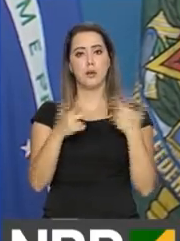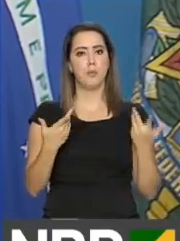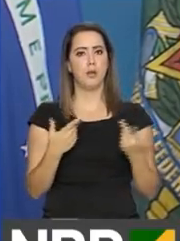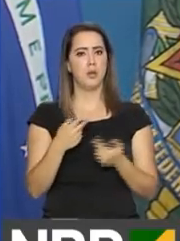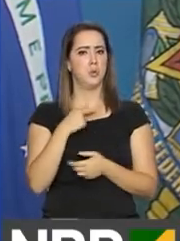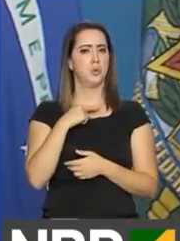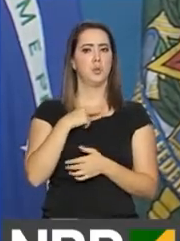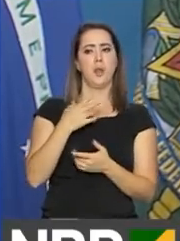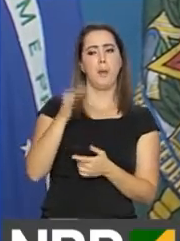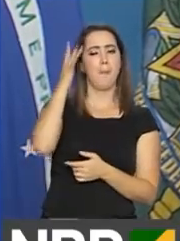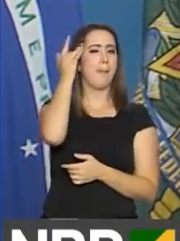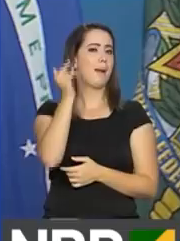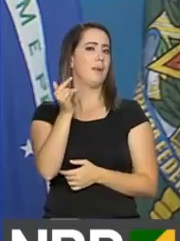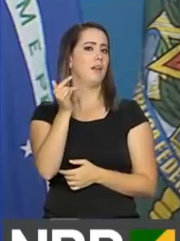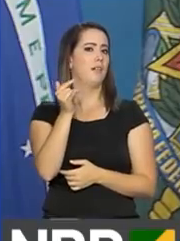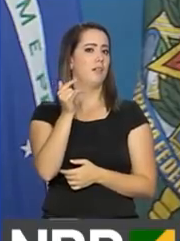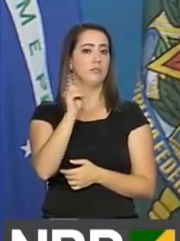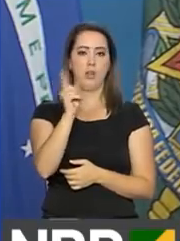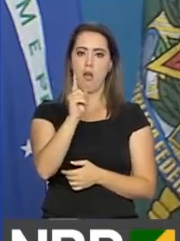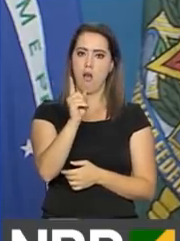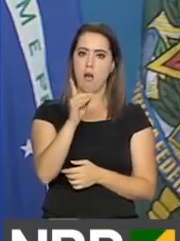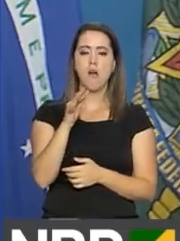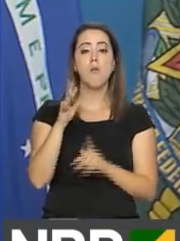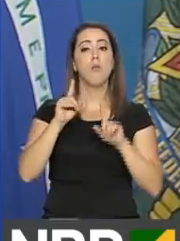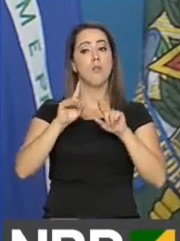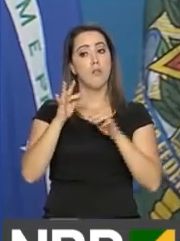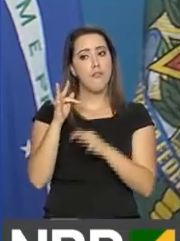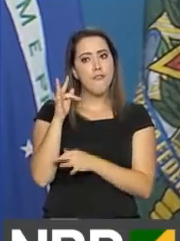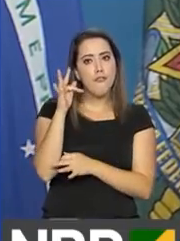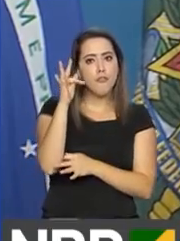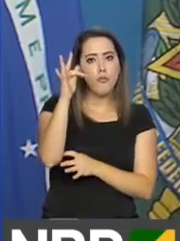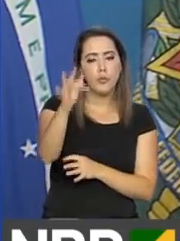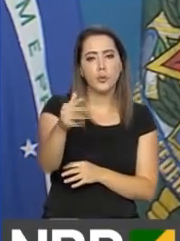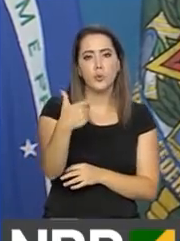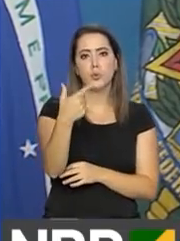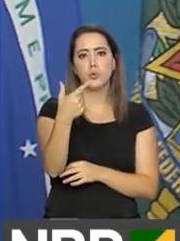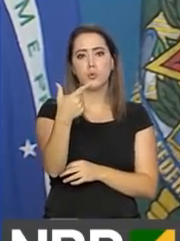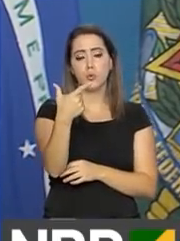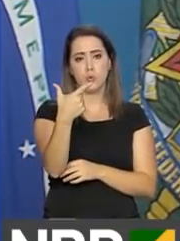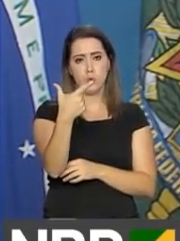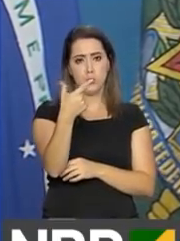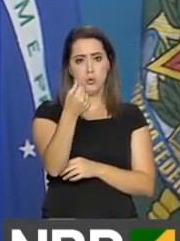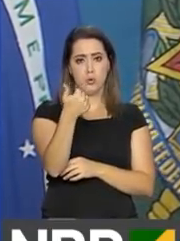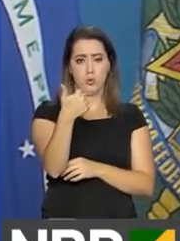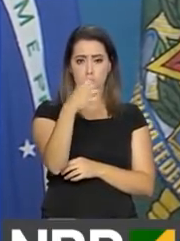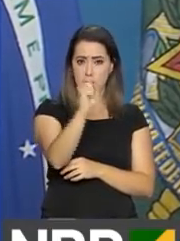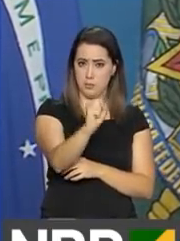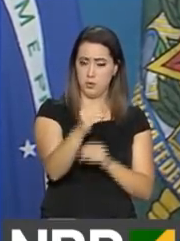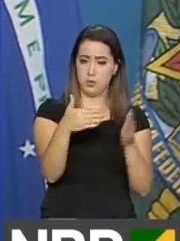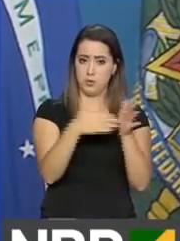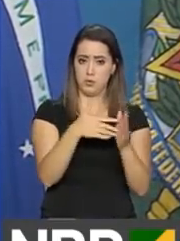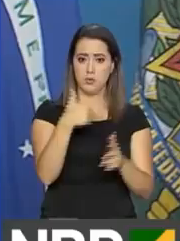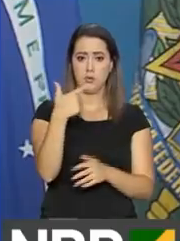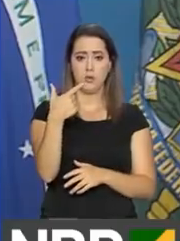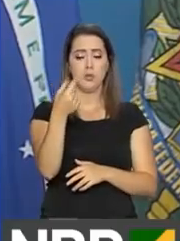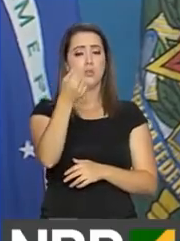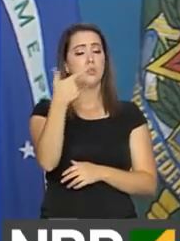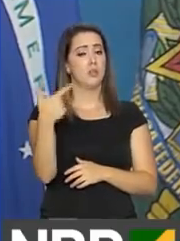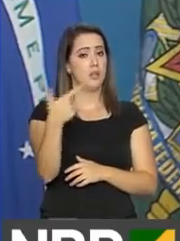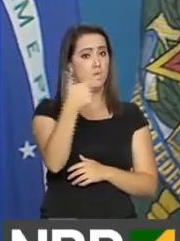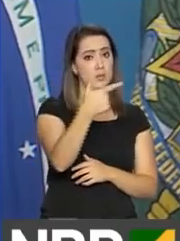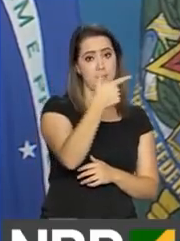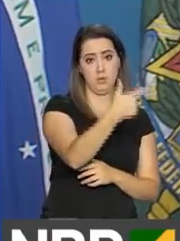populista para amanhã ou depois é um plano que eu vejo que vai de 1.018 ator 2018 e 2022 não é